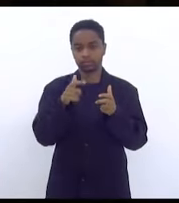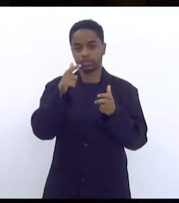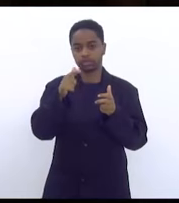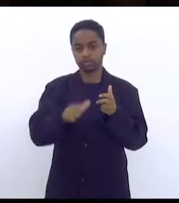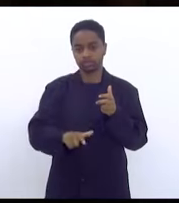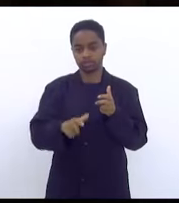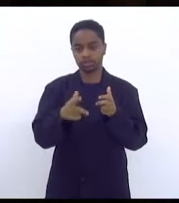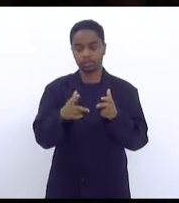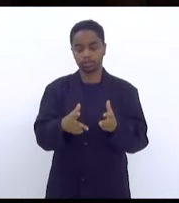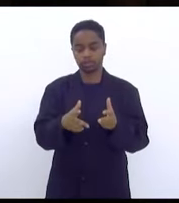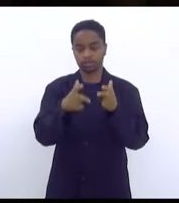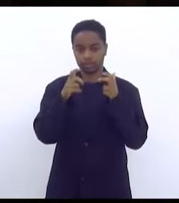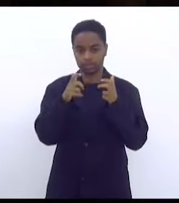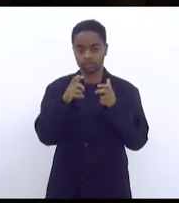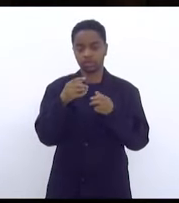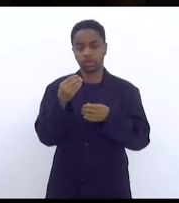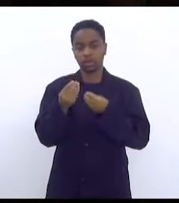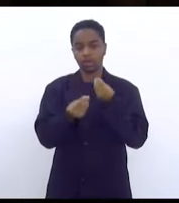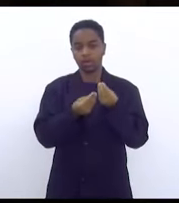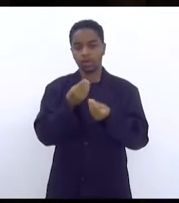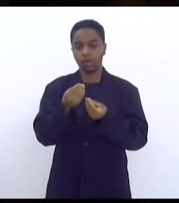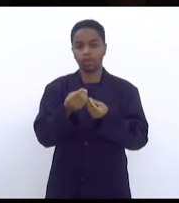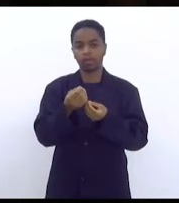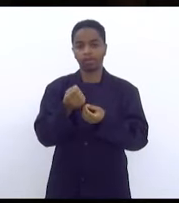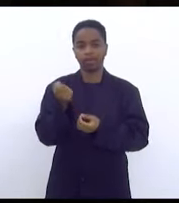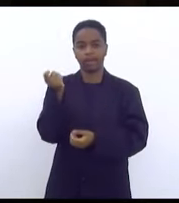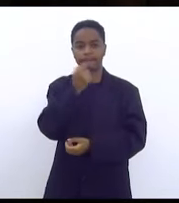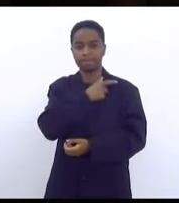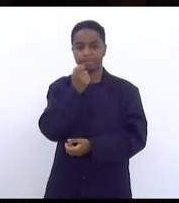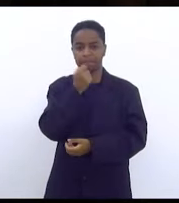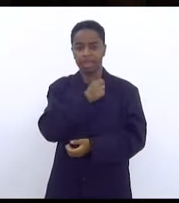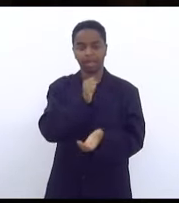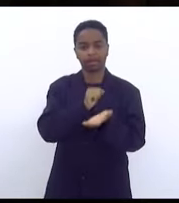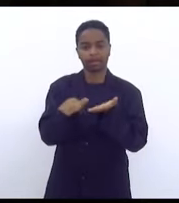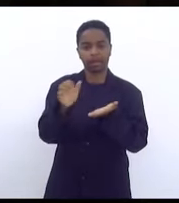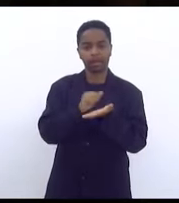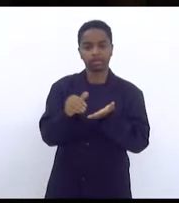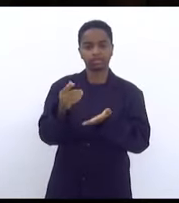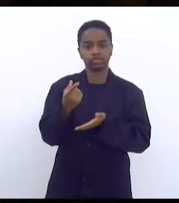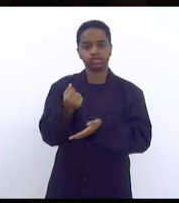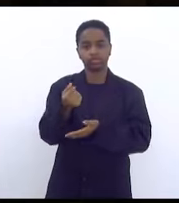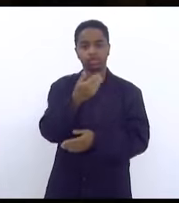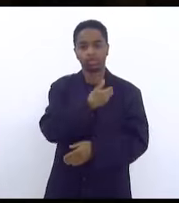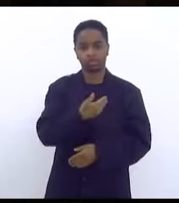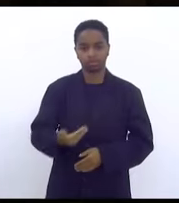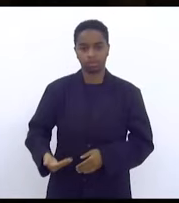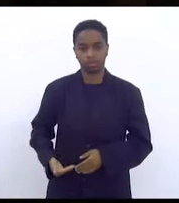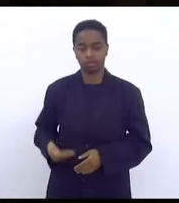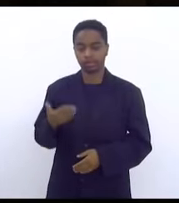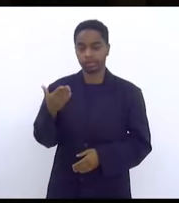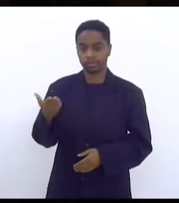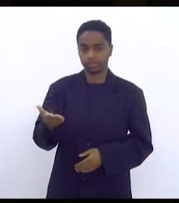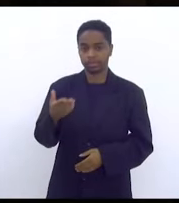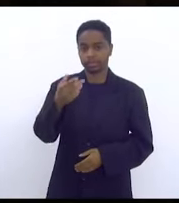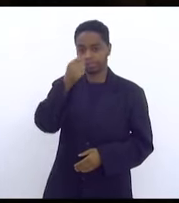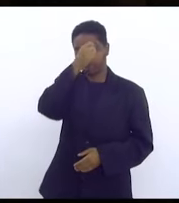mais uma vez constatar o escárnio com o dinheiro público que esse prefeito fake, esse